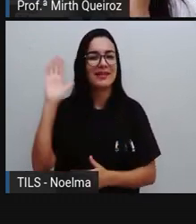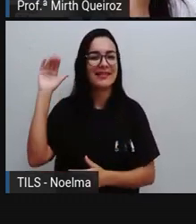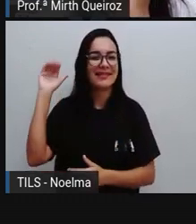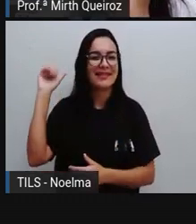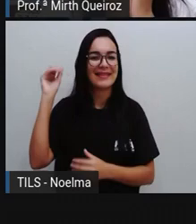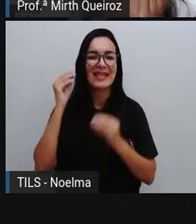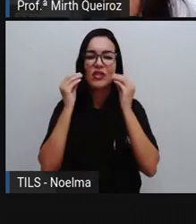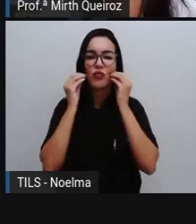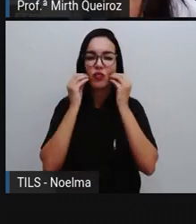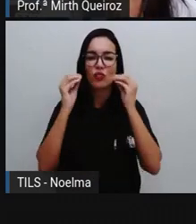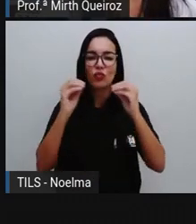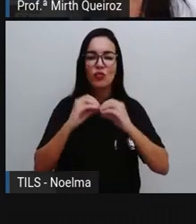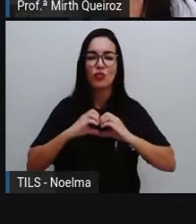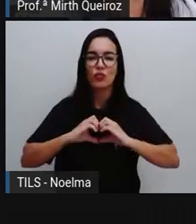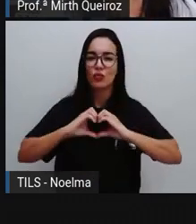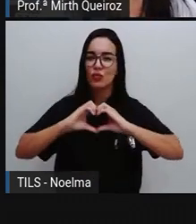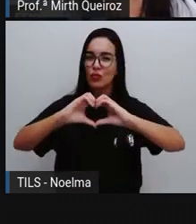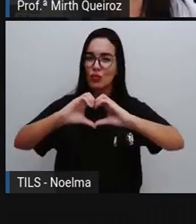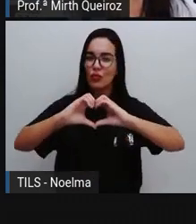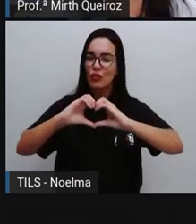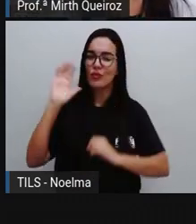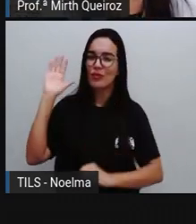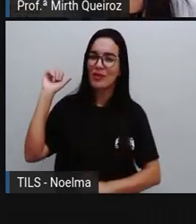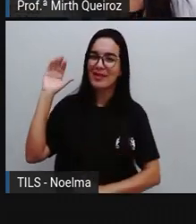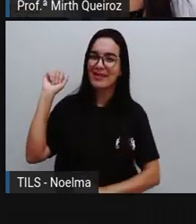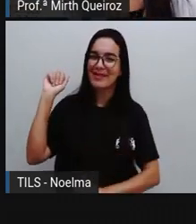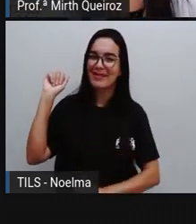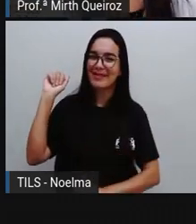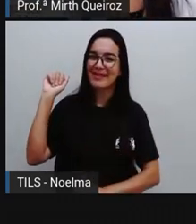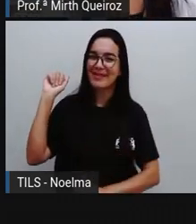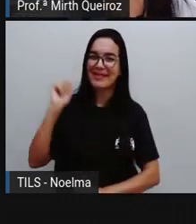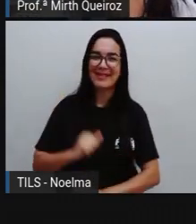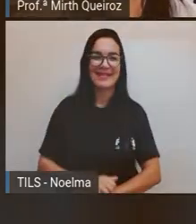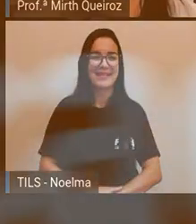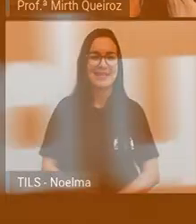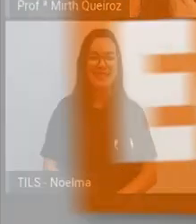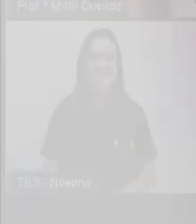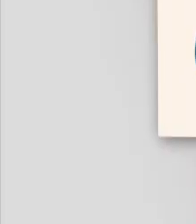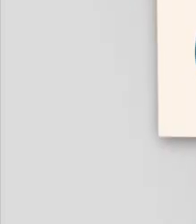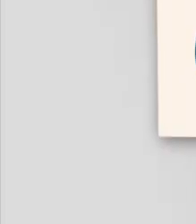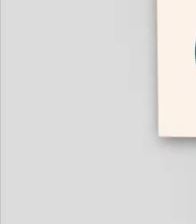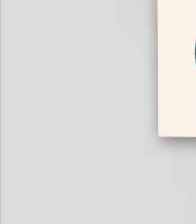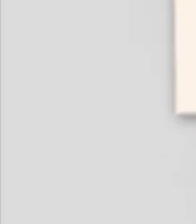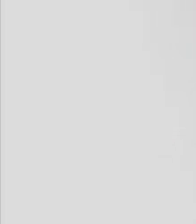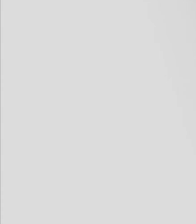aula. Beijo no coração de cada um de vocês e até mais. Tchau, tchau.